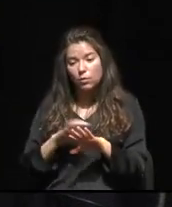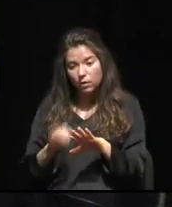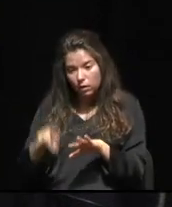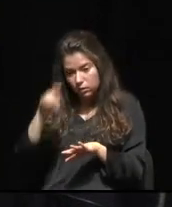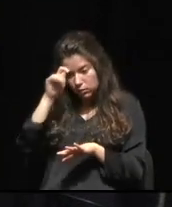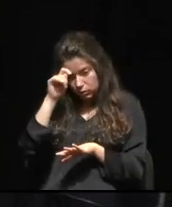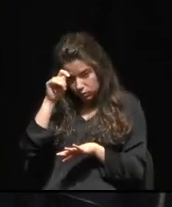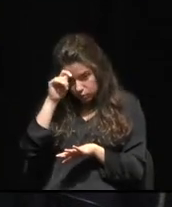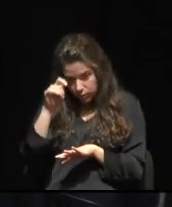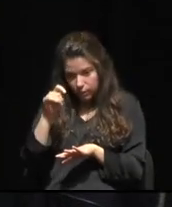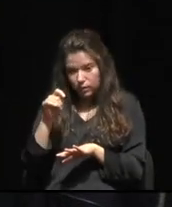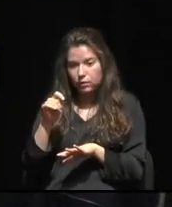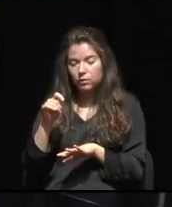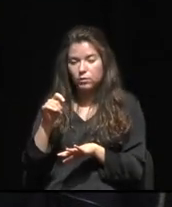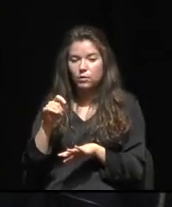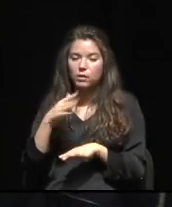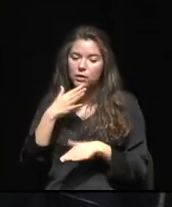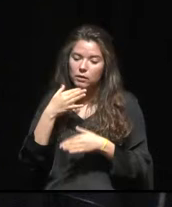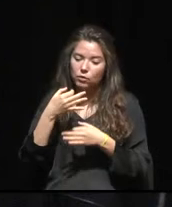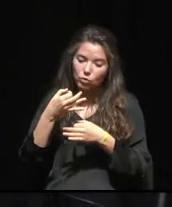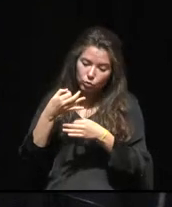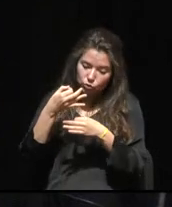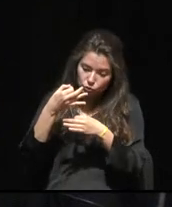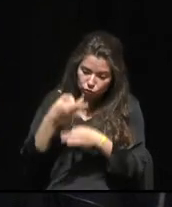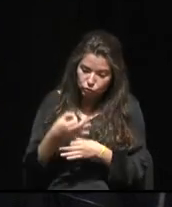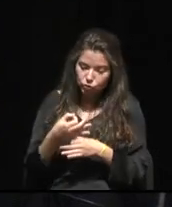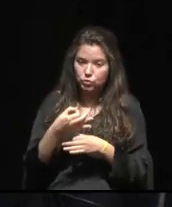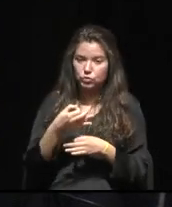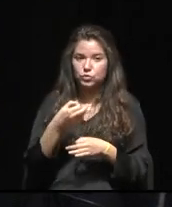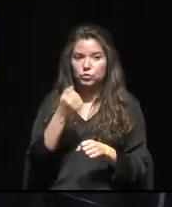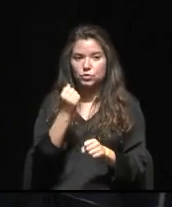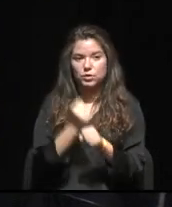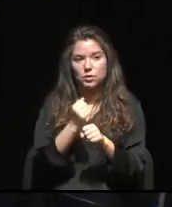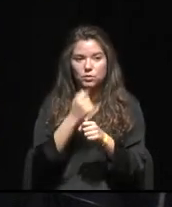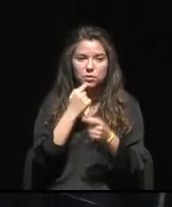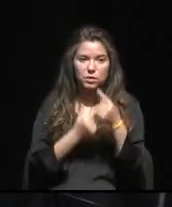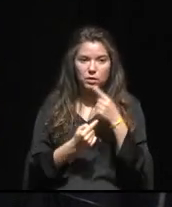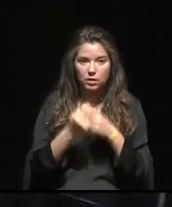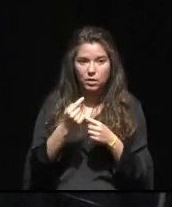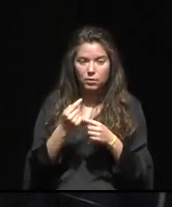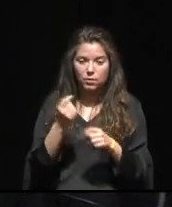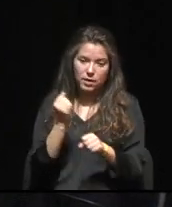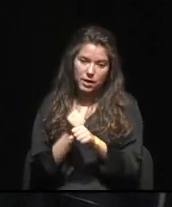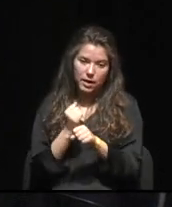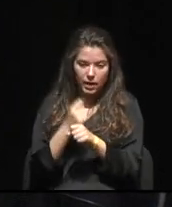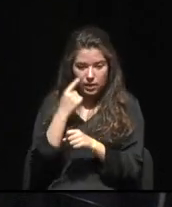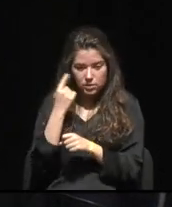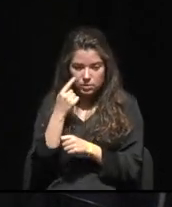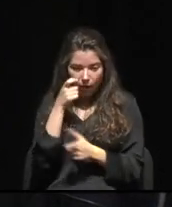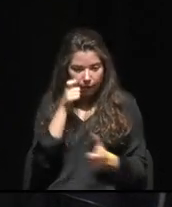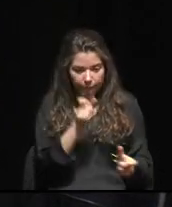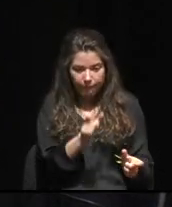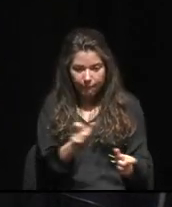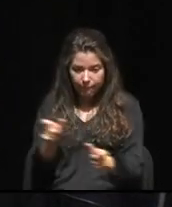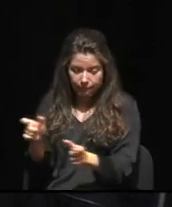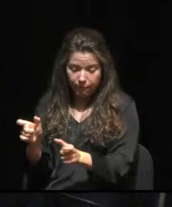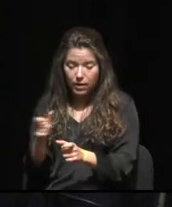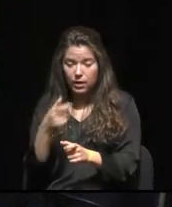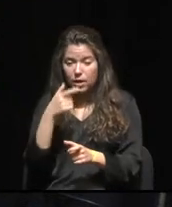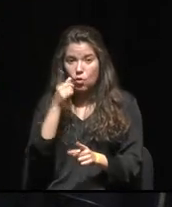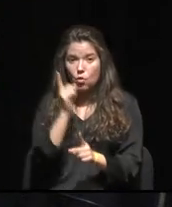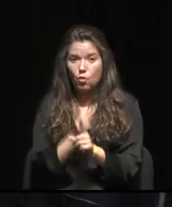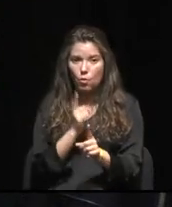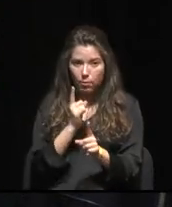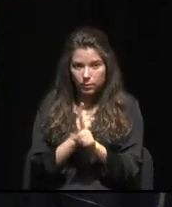defesa das mais do que justas reivindicações dos trabalhadores da carreira especial de fiscalização e que os mesmos